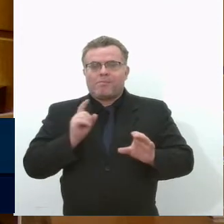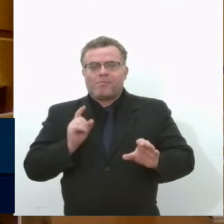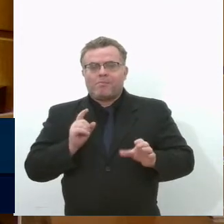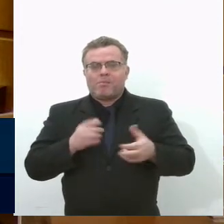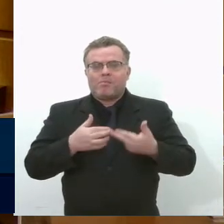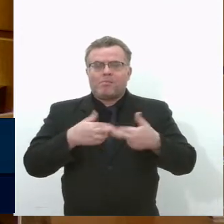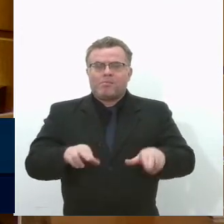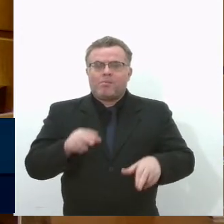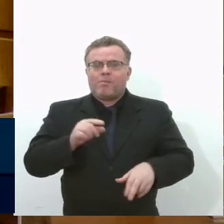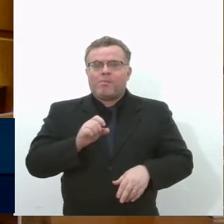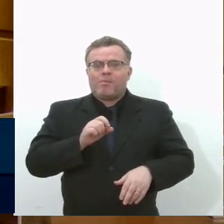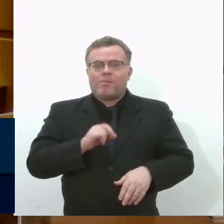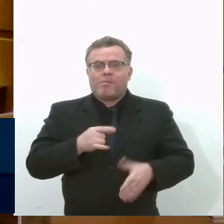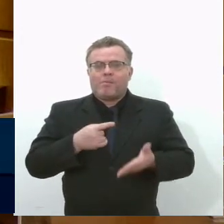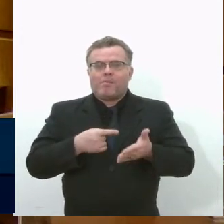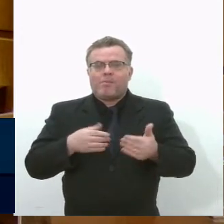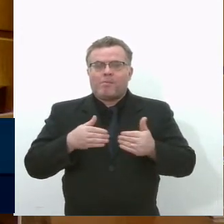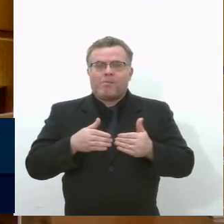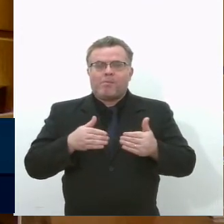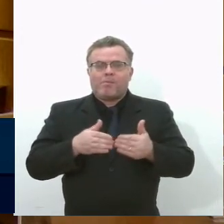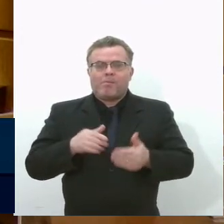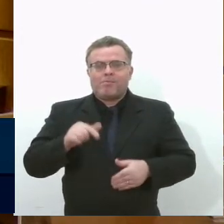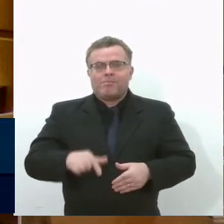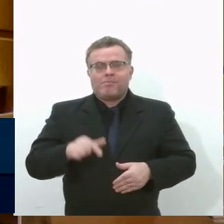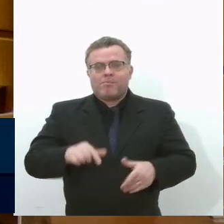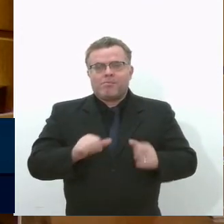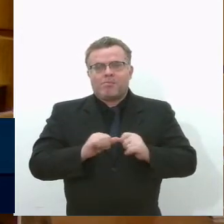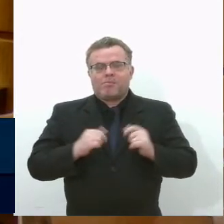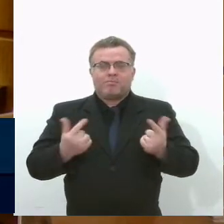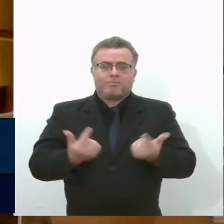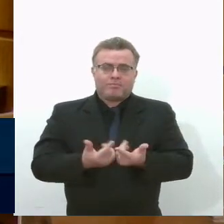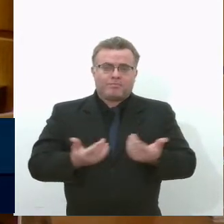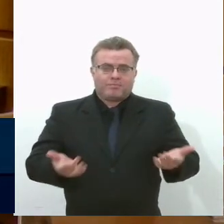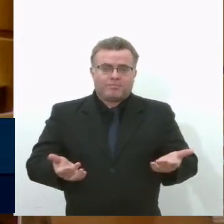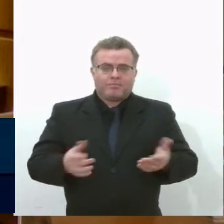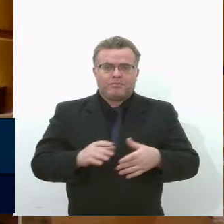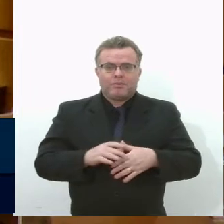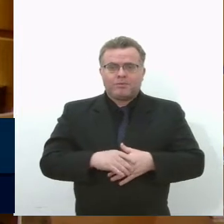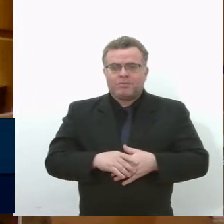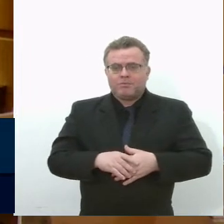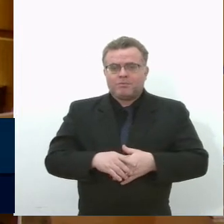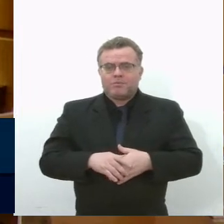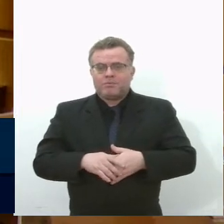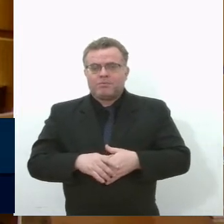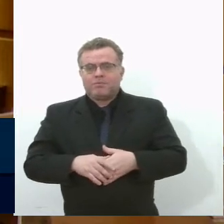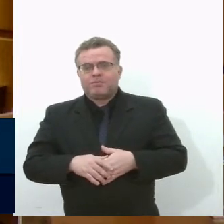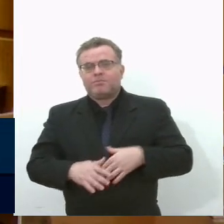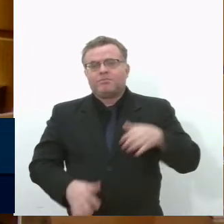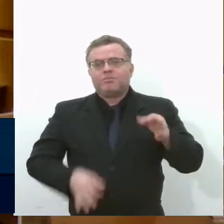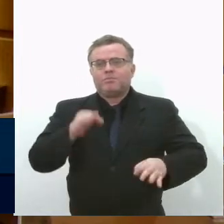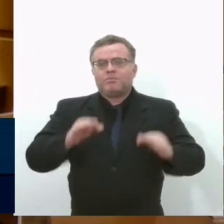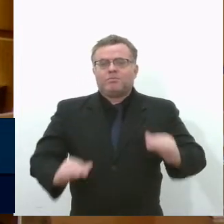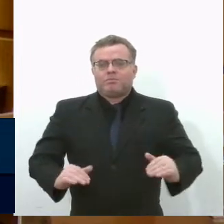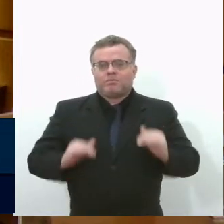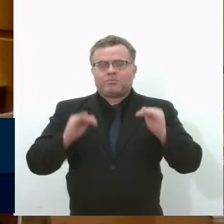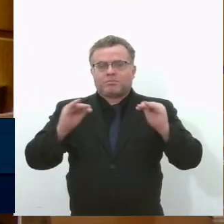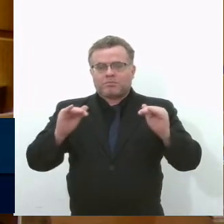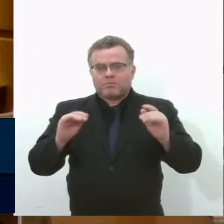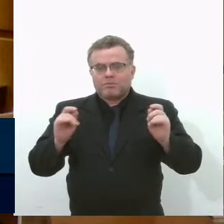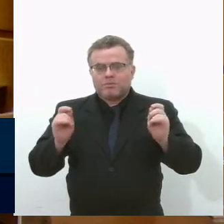acordo mediado por esta casa. O Supremo diz que, repetindo, a zona de